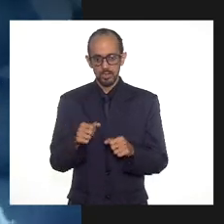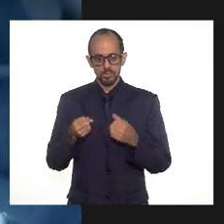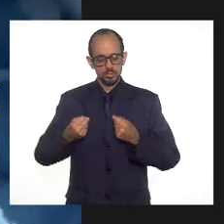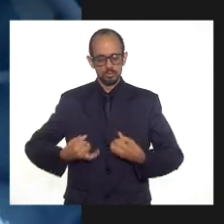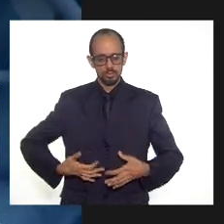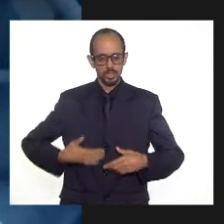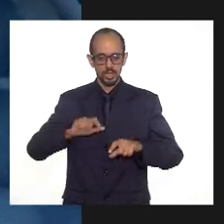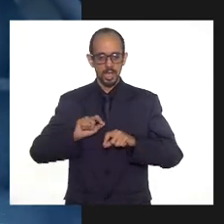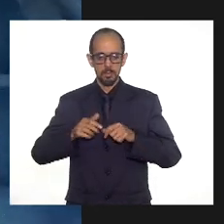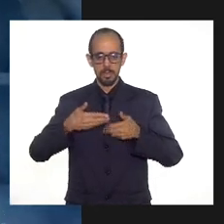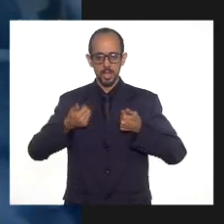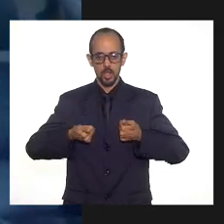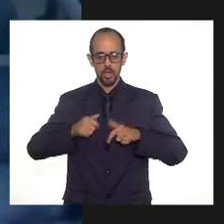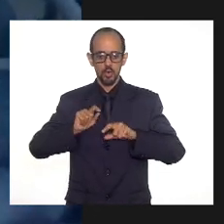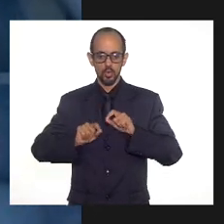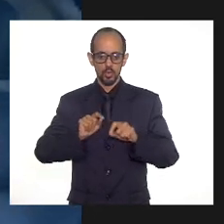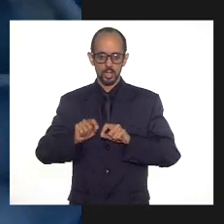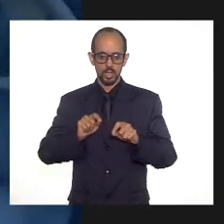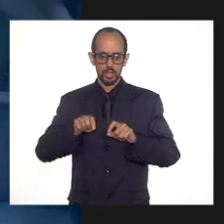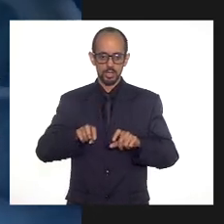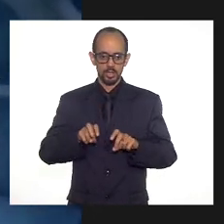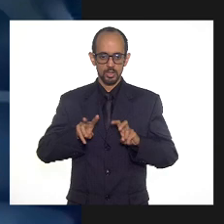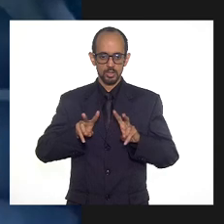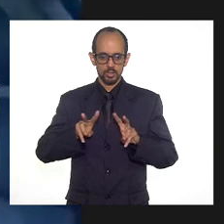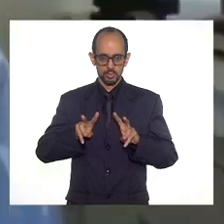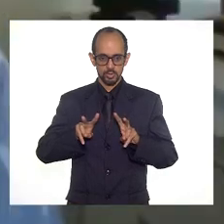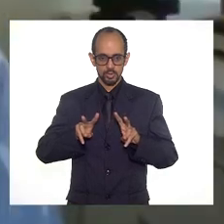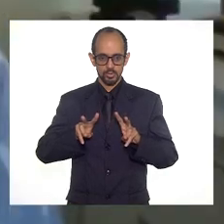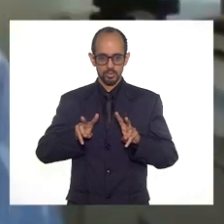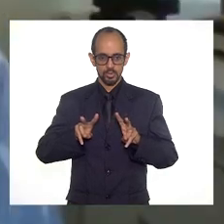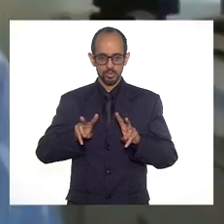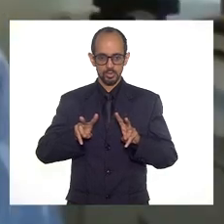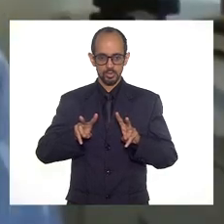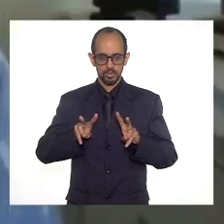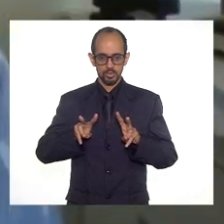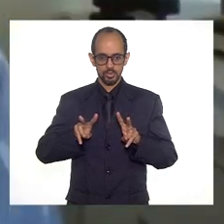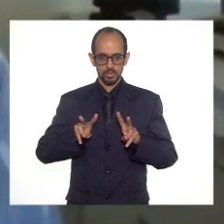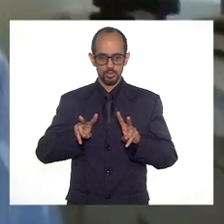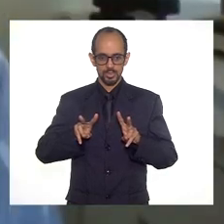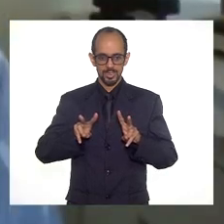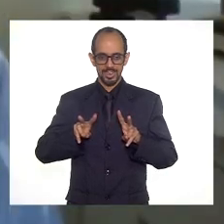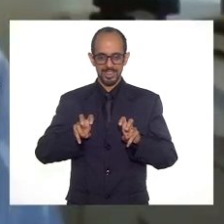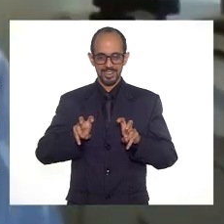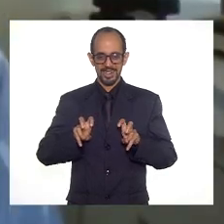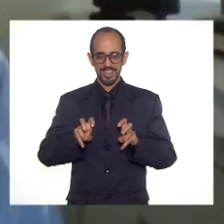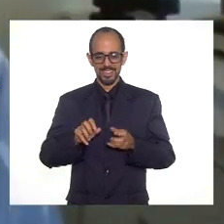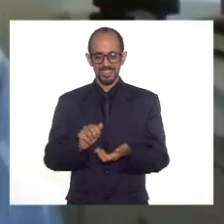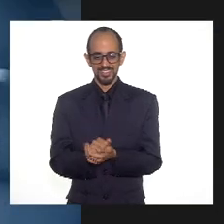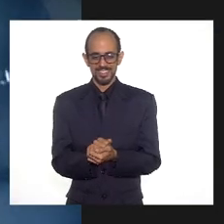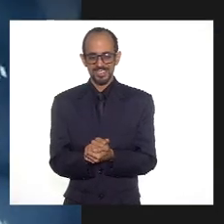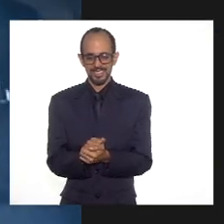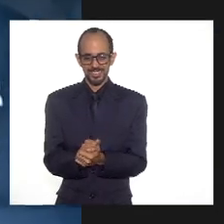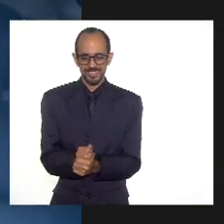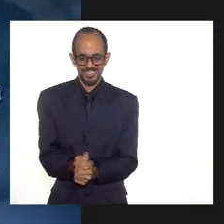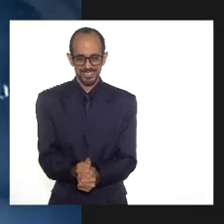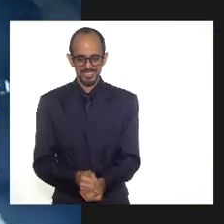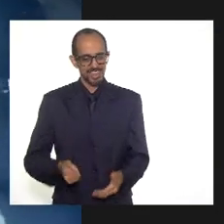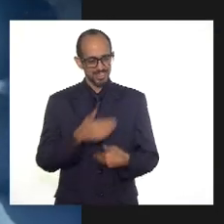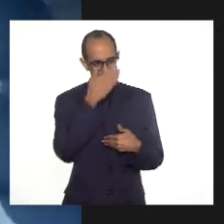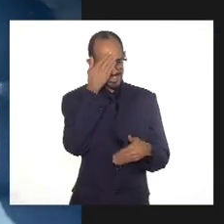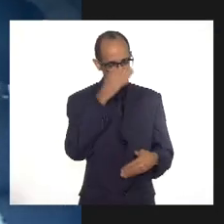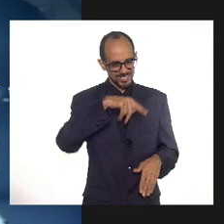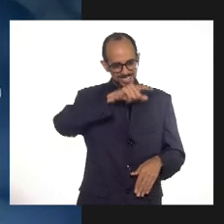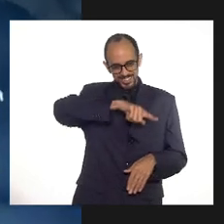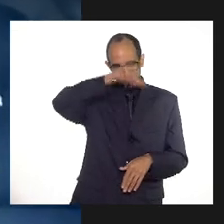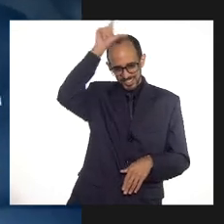um pouco melhor sobre a questão que eu falei. Então, primeiro, eu queria agradecer gentilmente ao meu amigo deputado Luiz Paulo, nós somos